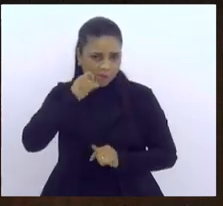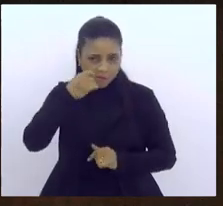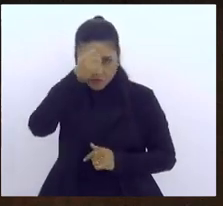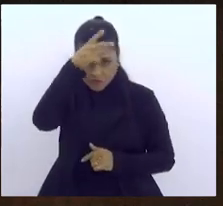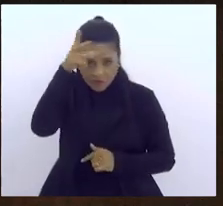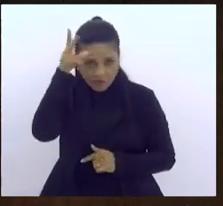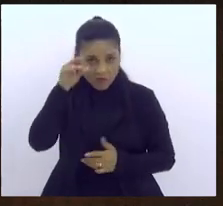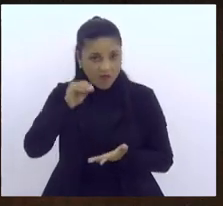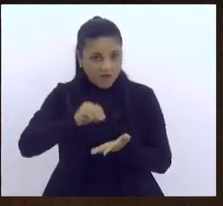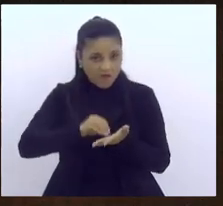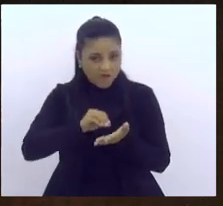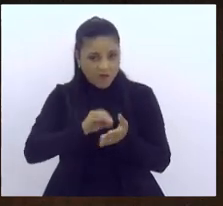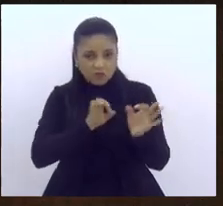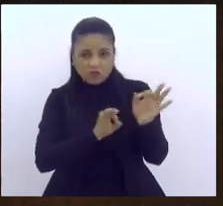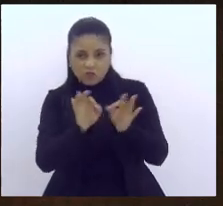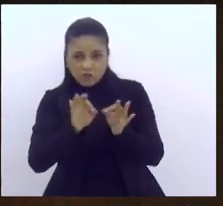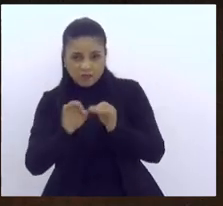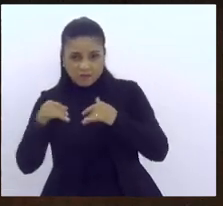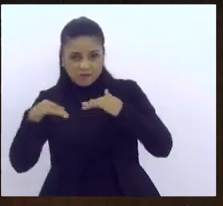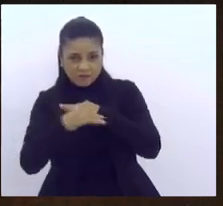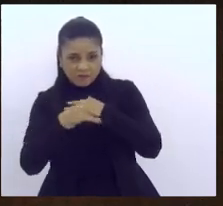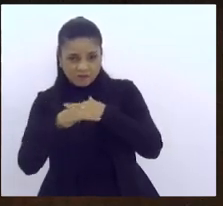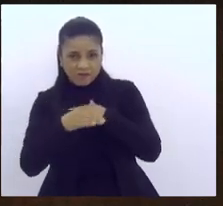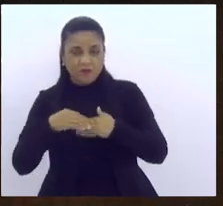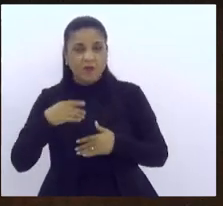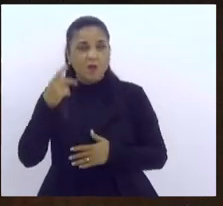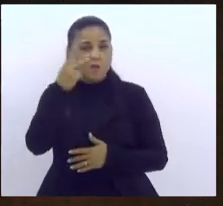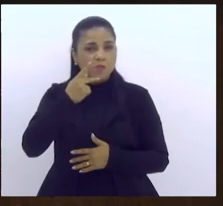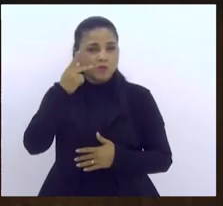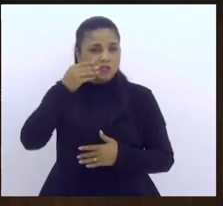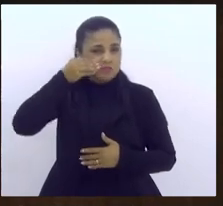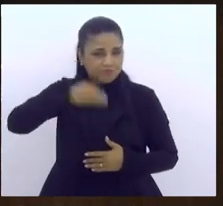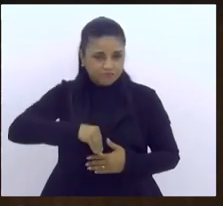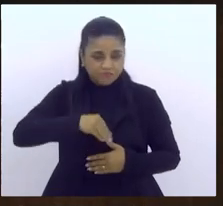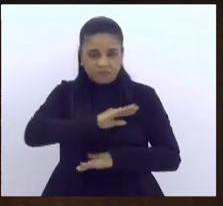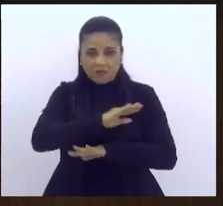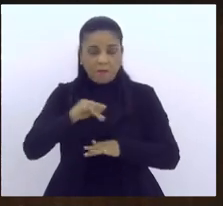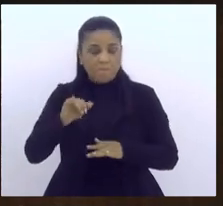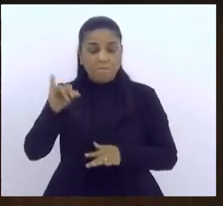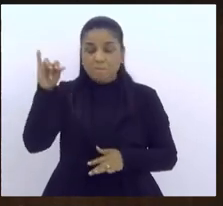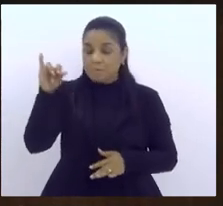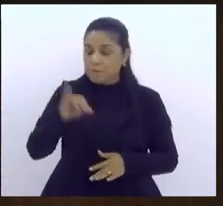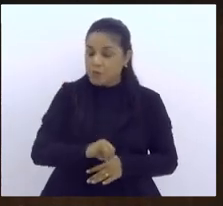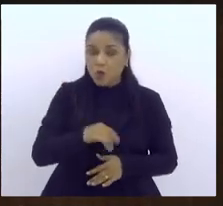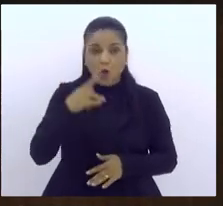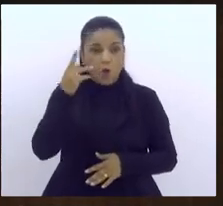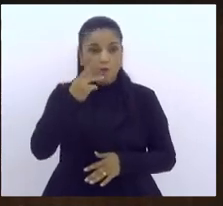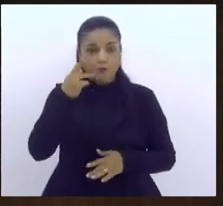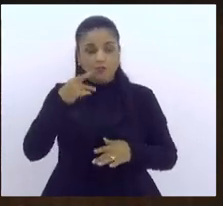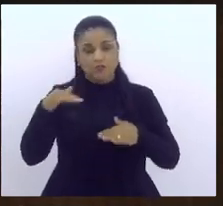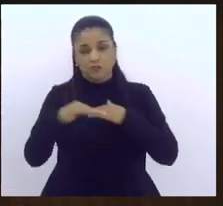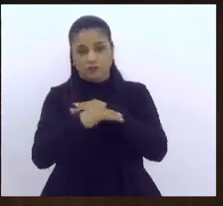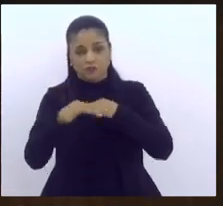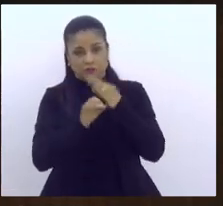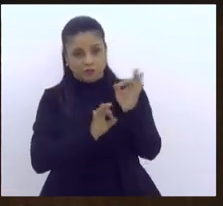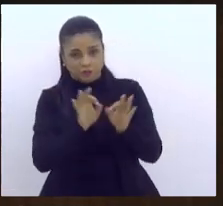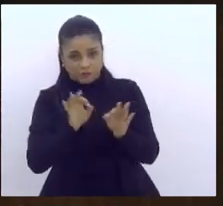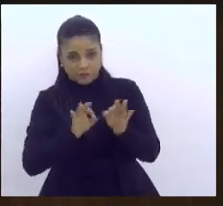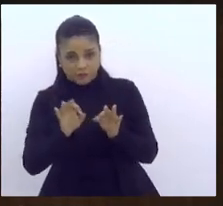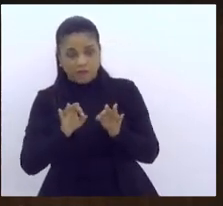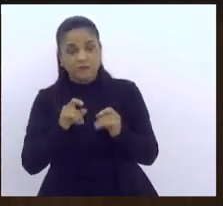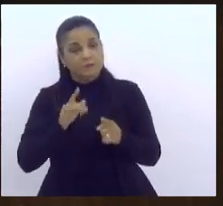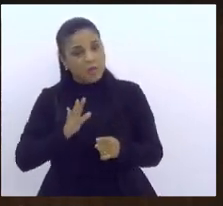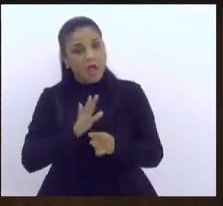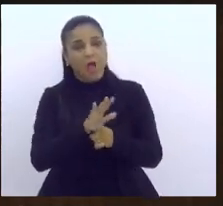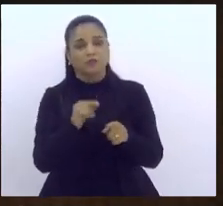Porque a falta de ordenamento urbano, uma política fracassada, que eu considero a pior política de ordenamento urbano da cidade, contribui para essas